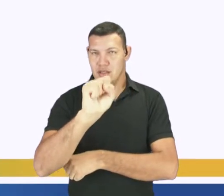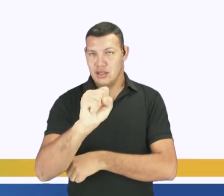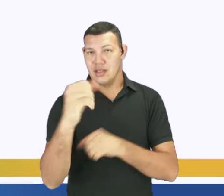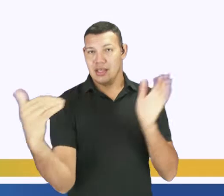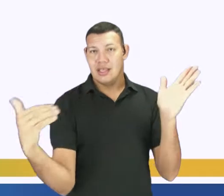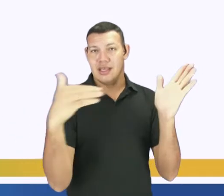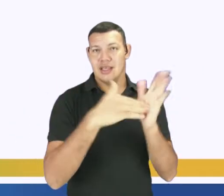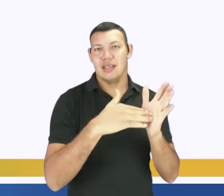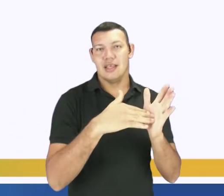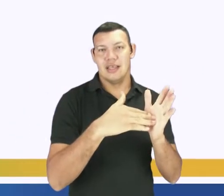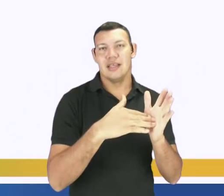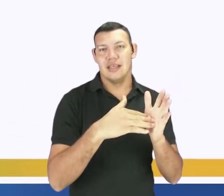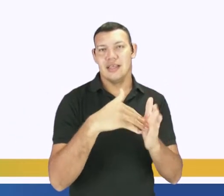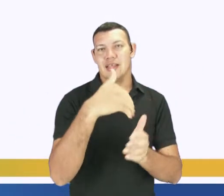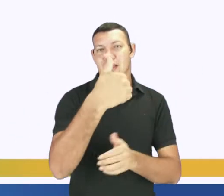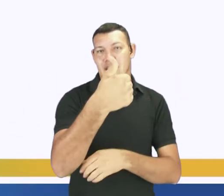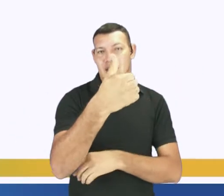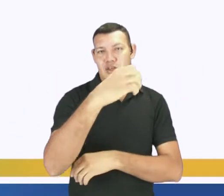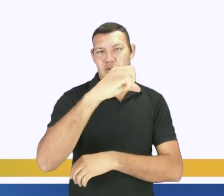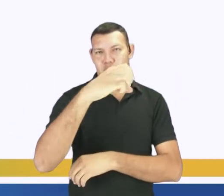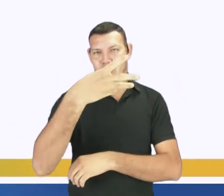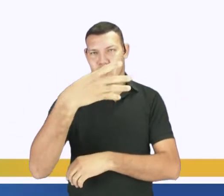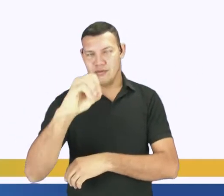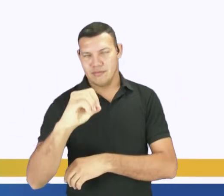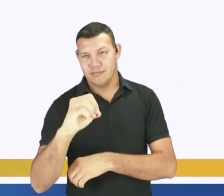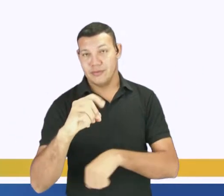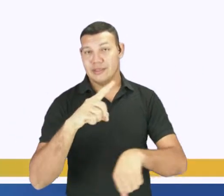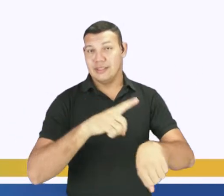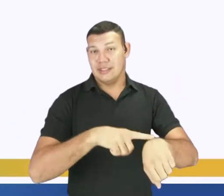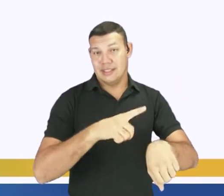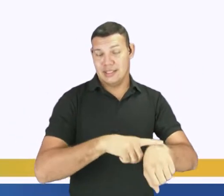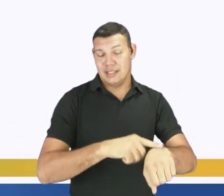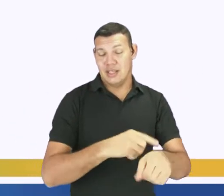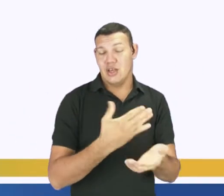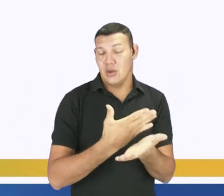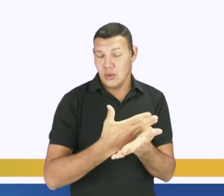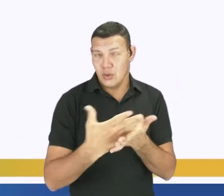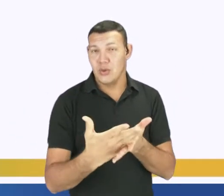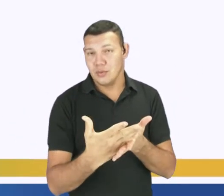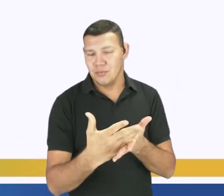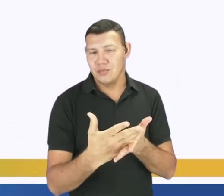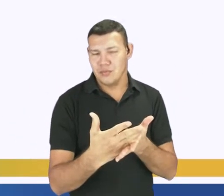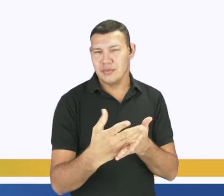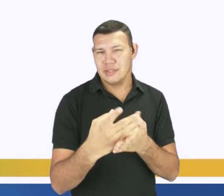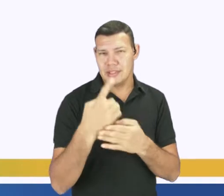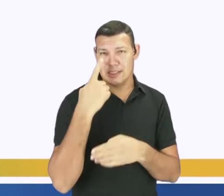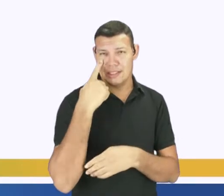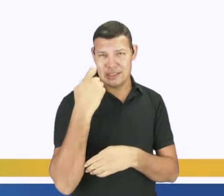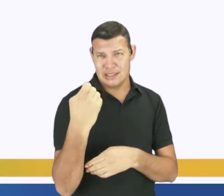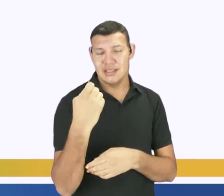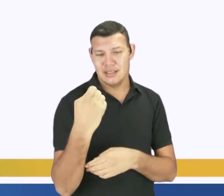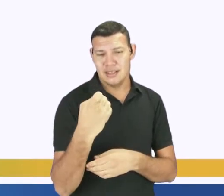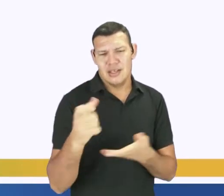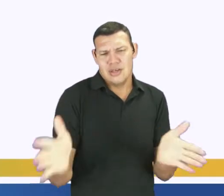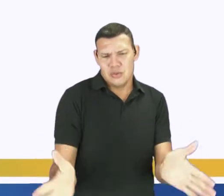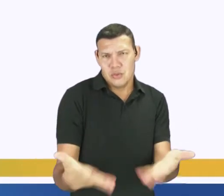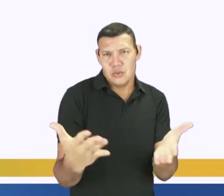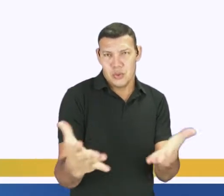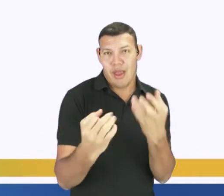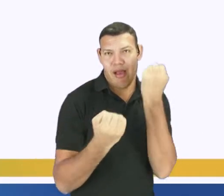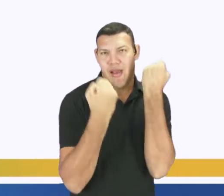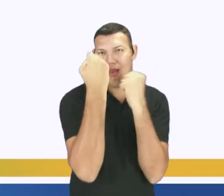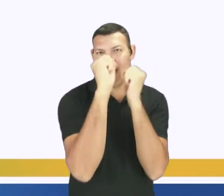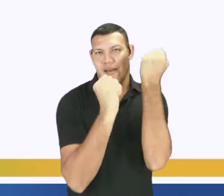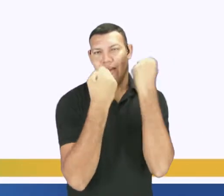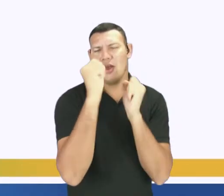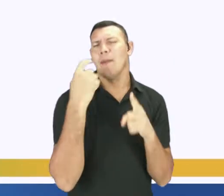vai até ali 1930. Nesse momento, vai se começar a ter alguns interesses em investir na produção industrial.